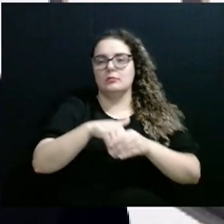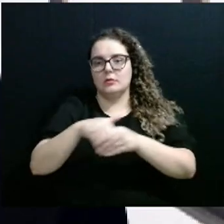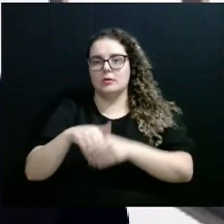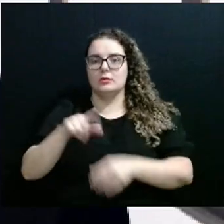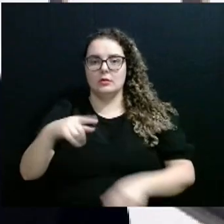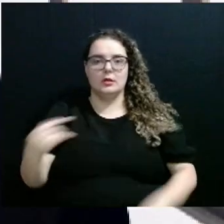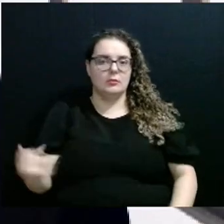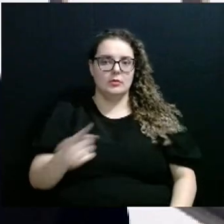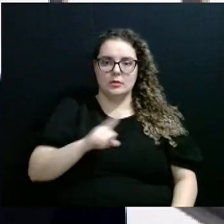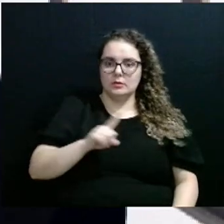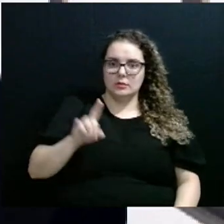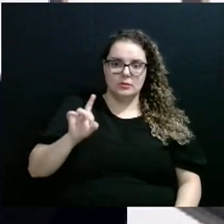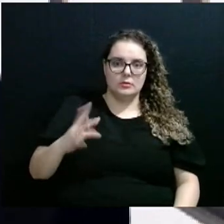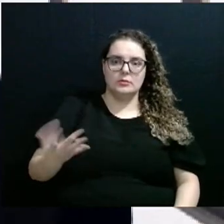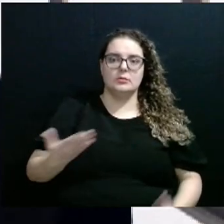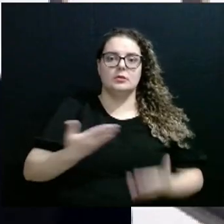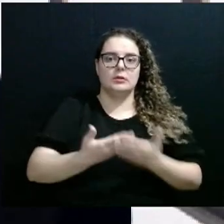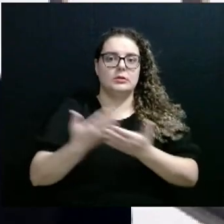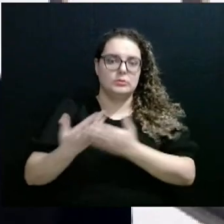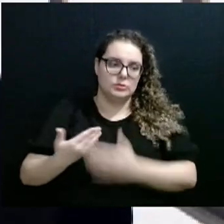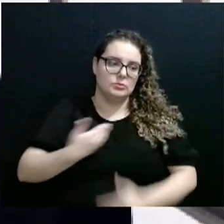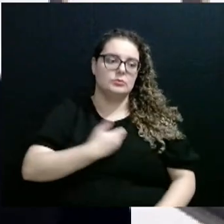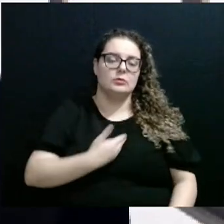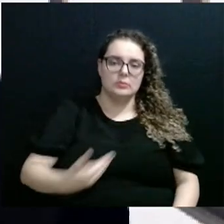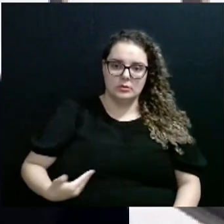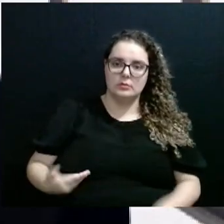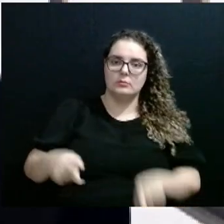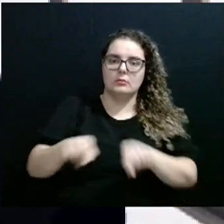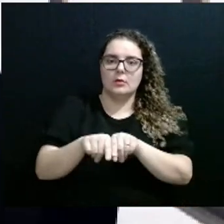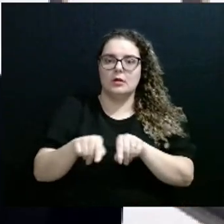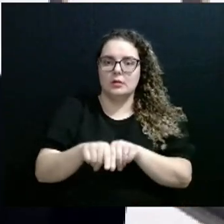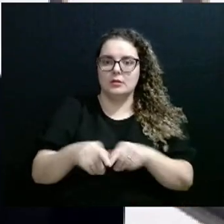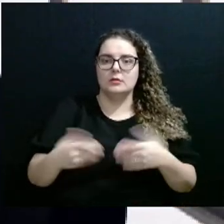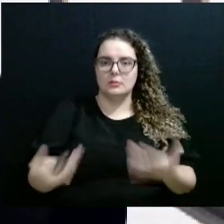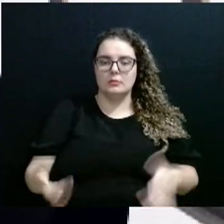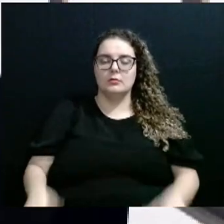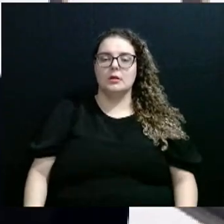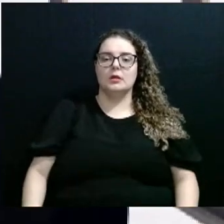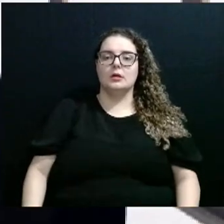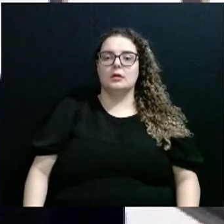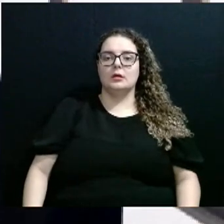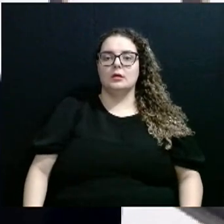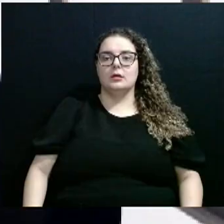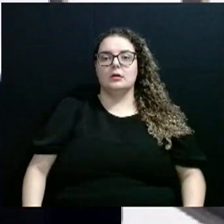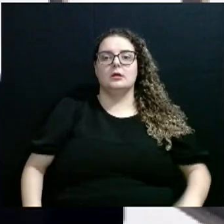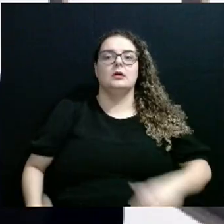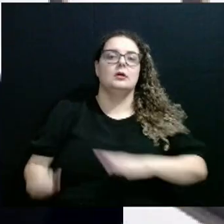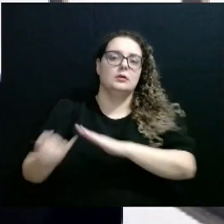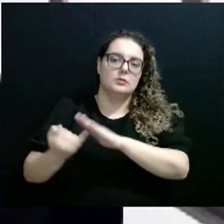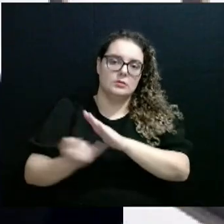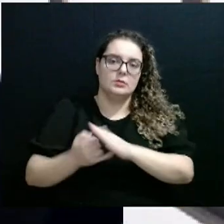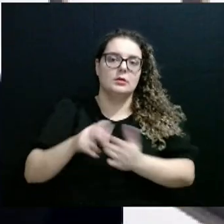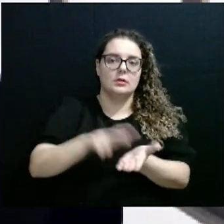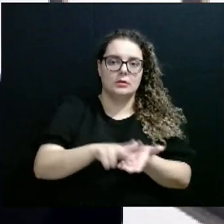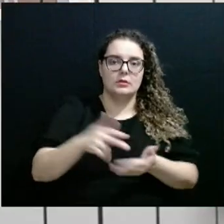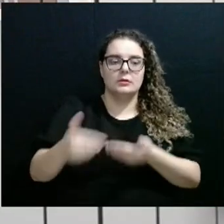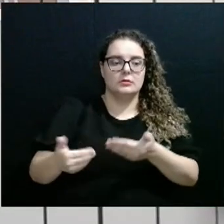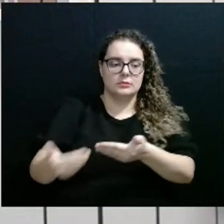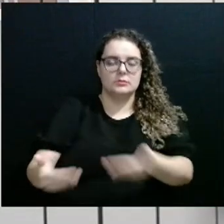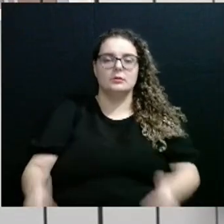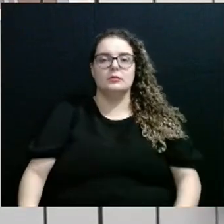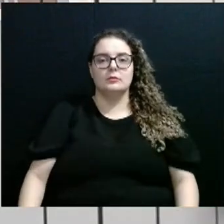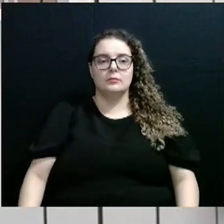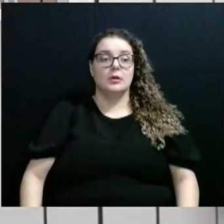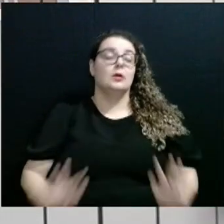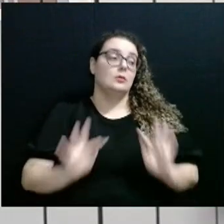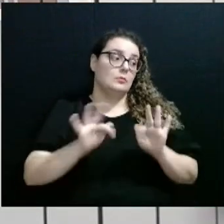estudo do governo, mas também de entidades reguladas ali pelo setor, né? Para encerrar aqui da minha